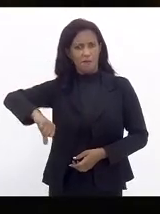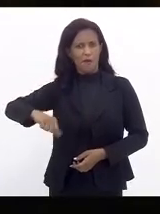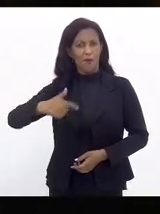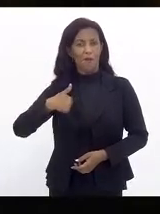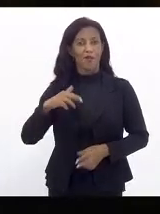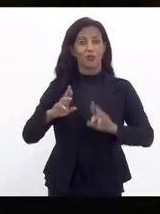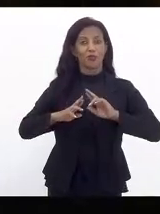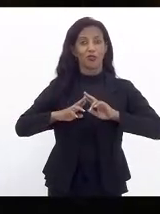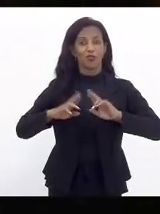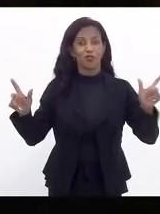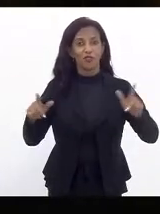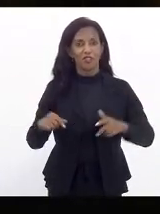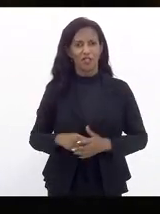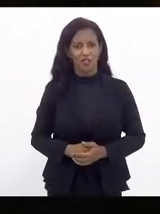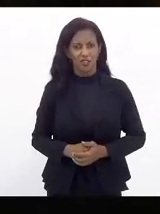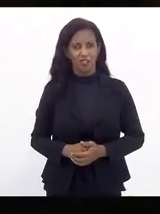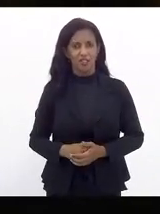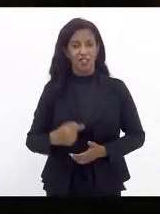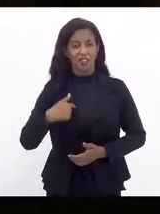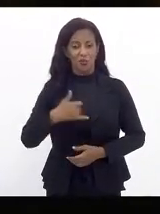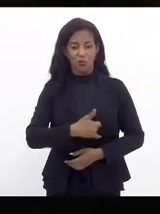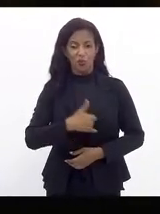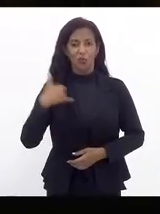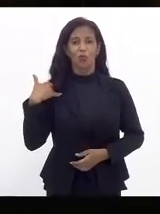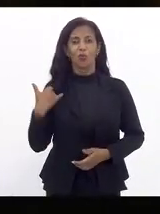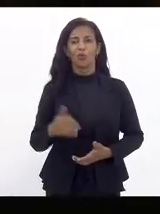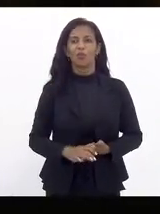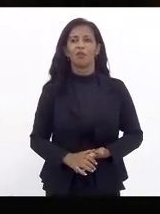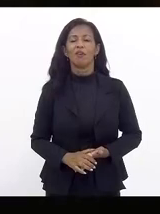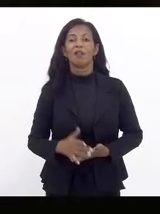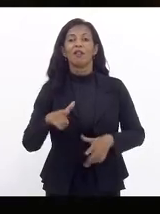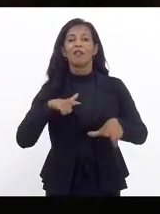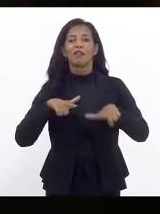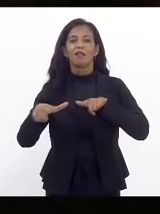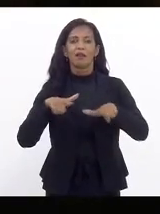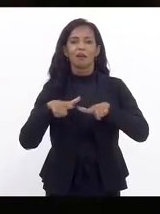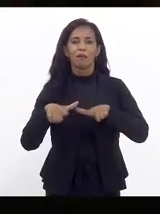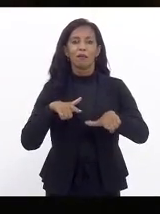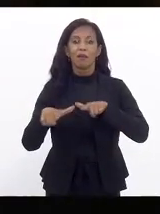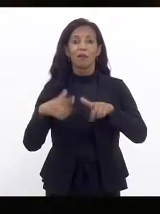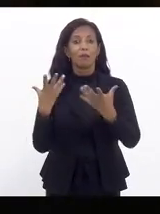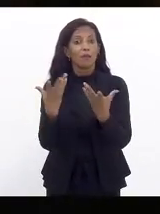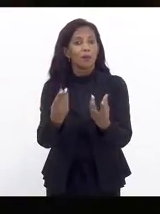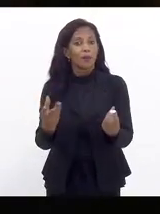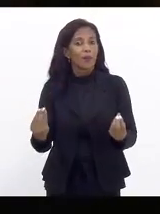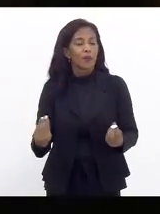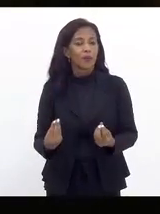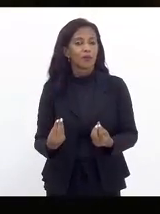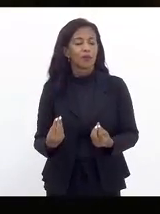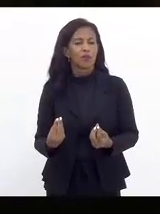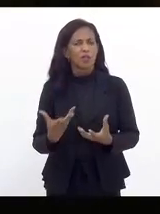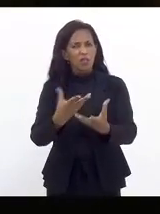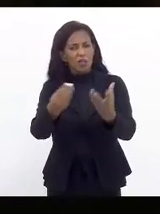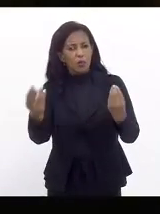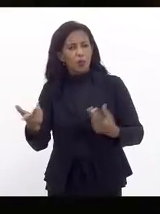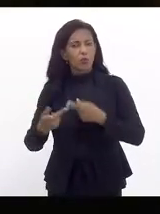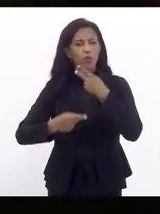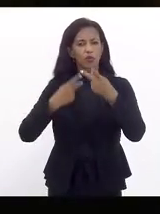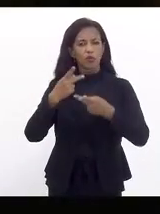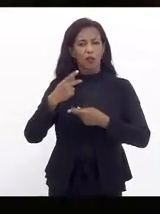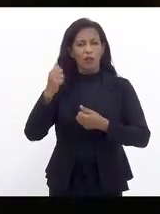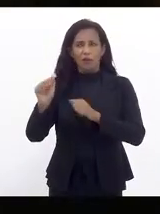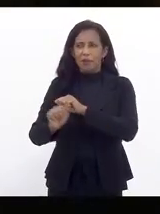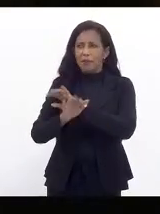sou diferente e me orgulho disso. Trabalho e trabalho muito. E muitos falam assim, você tem